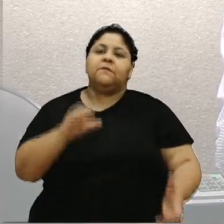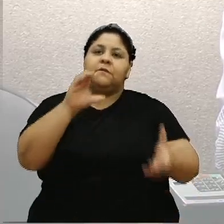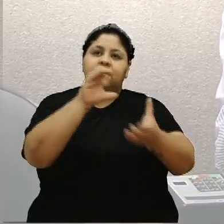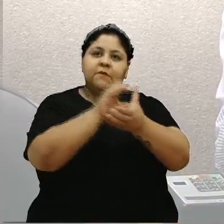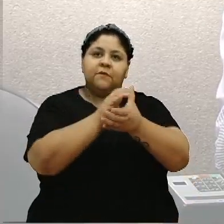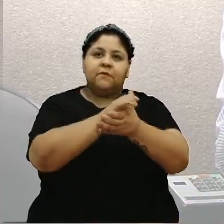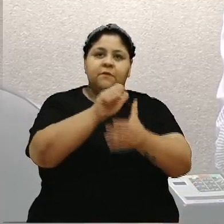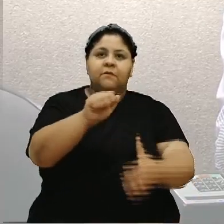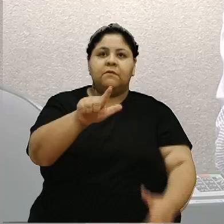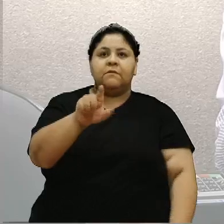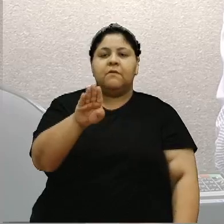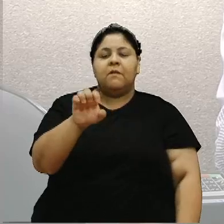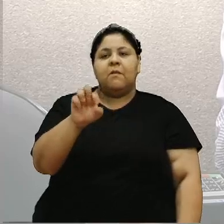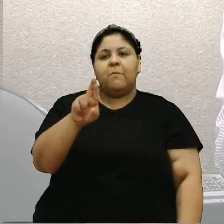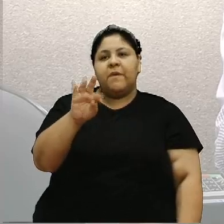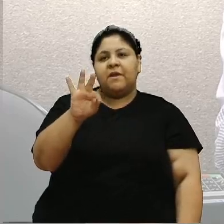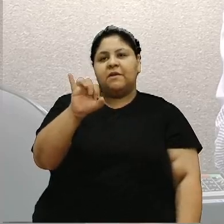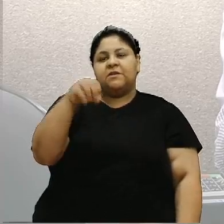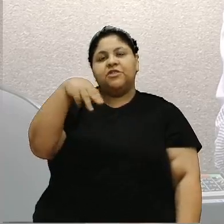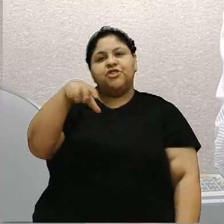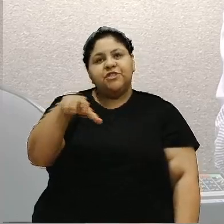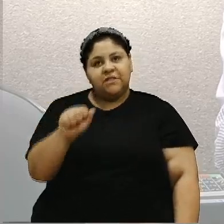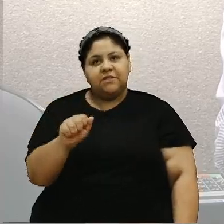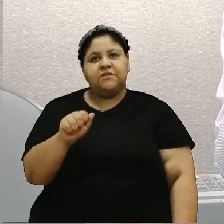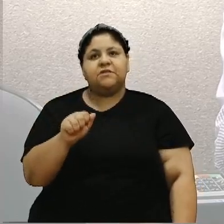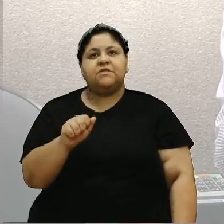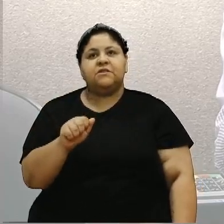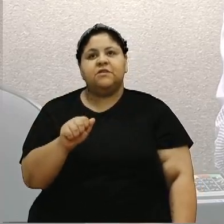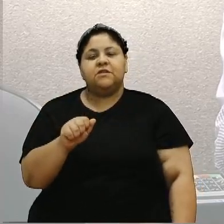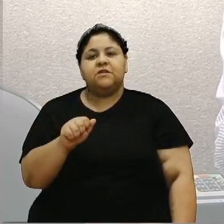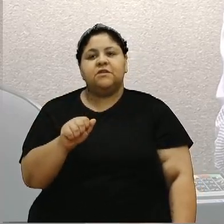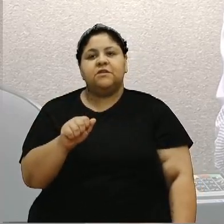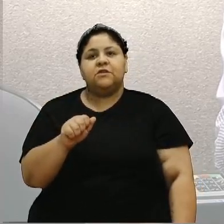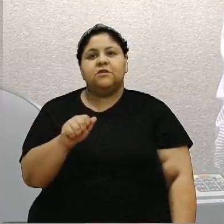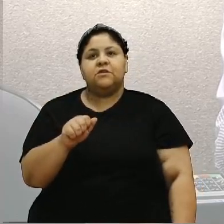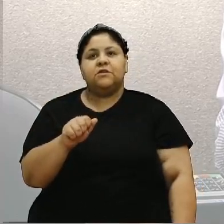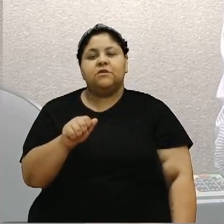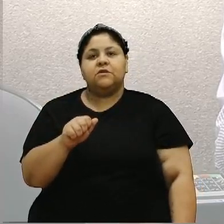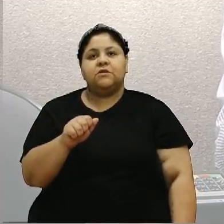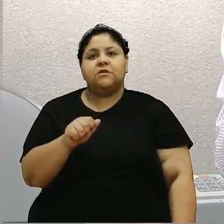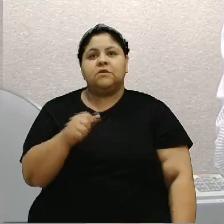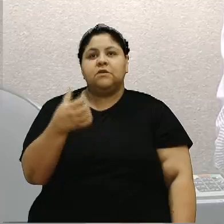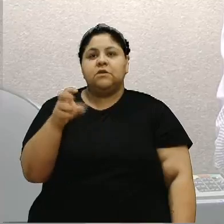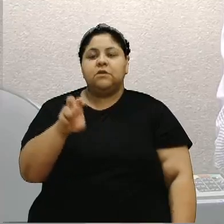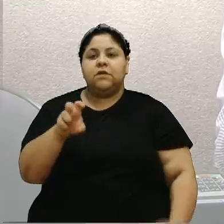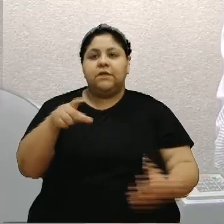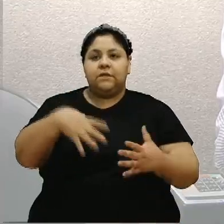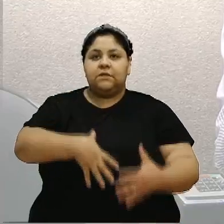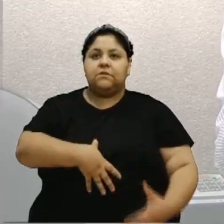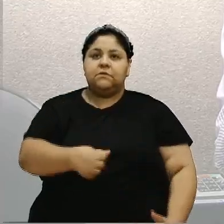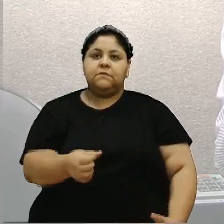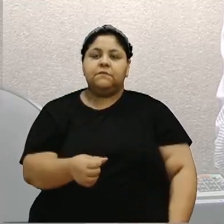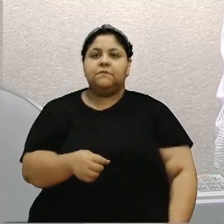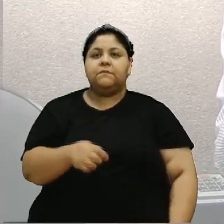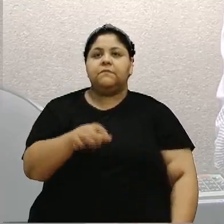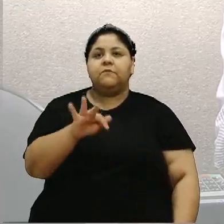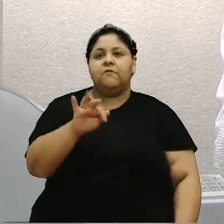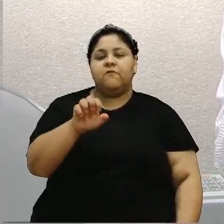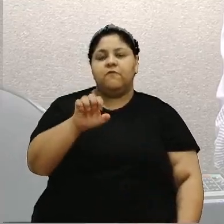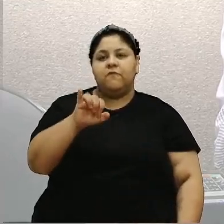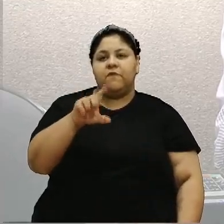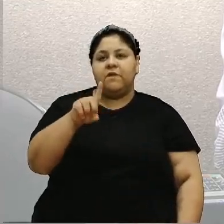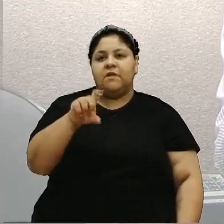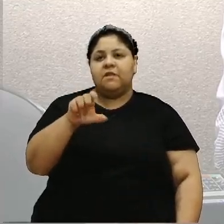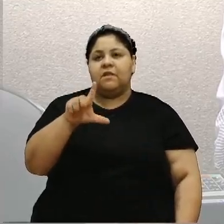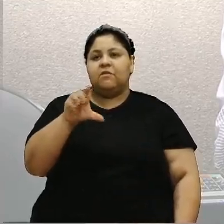com Albertina Antônio dos Santos Camargos, deste relacionamento tiveram 5 filhos. Fidelcino,